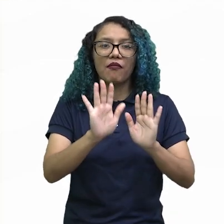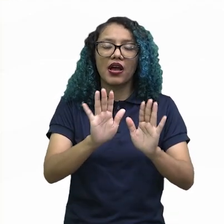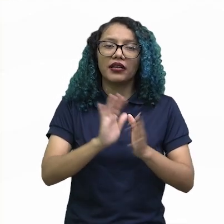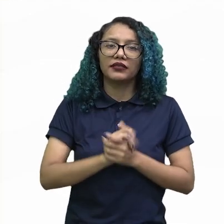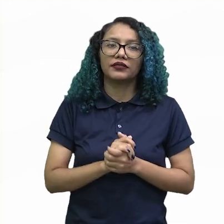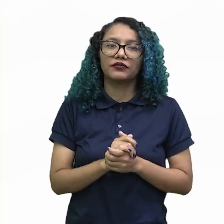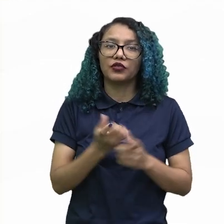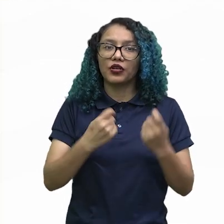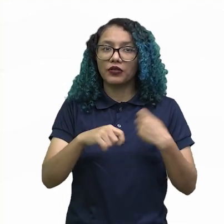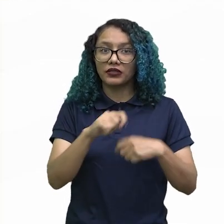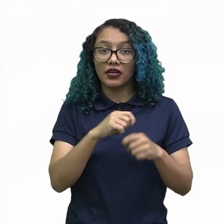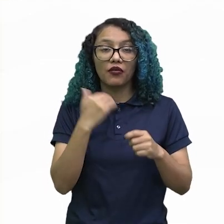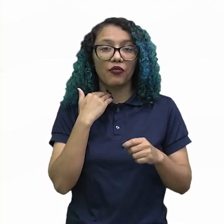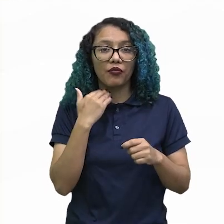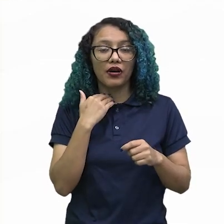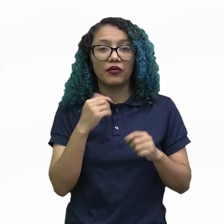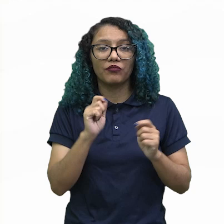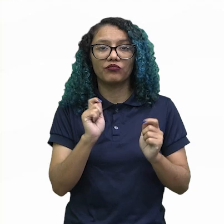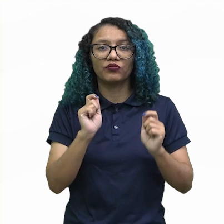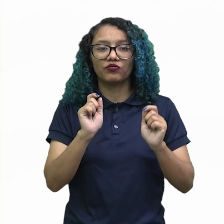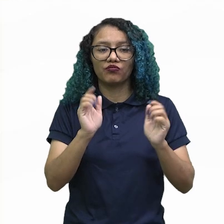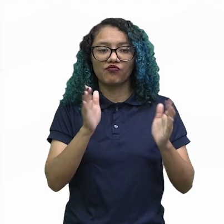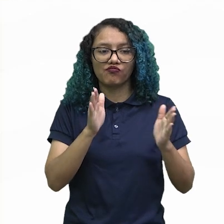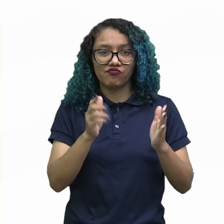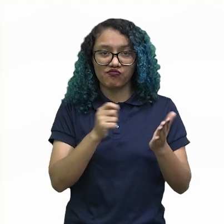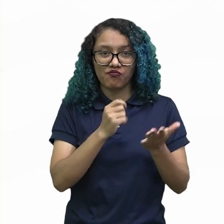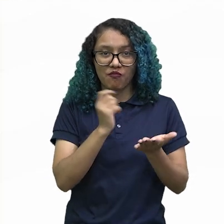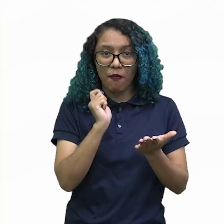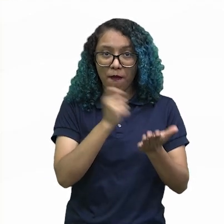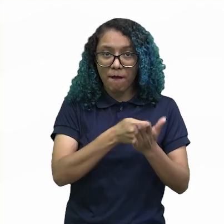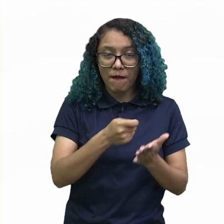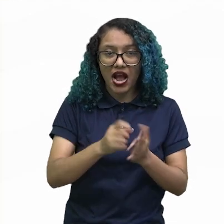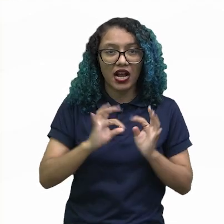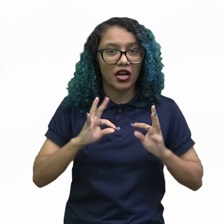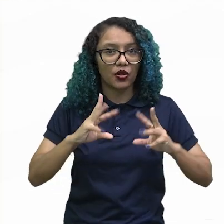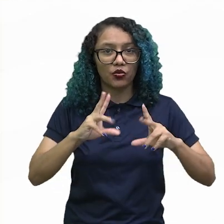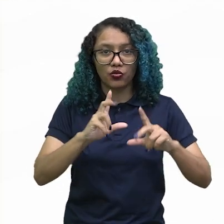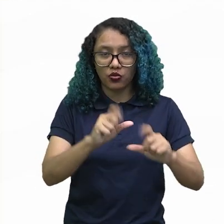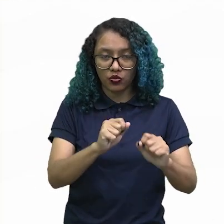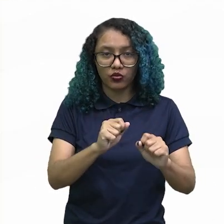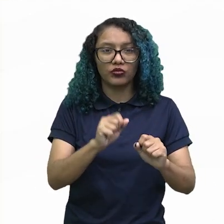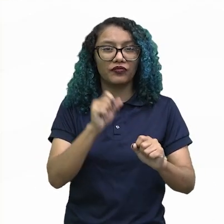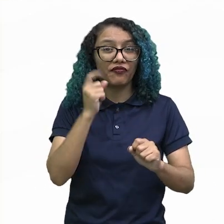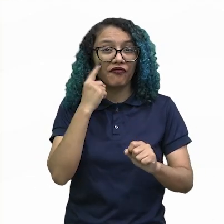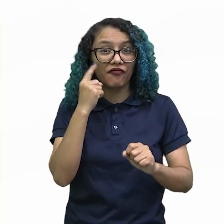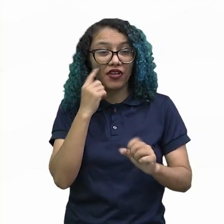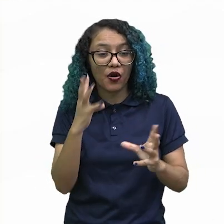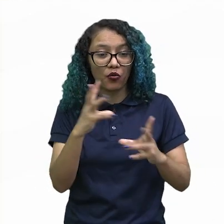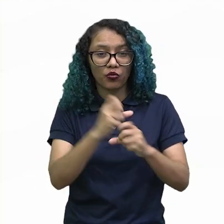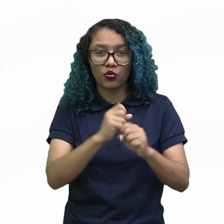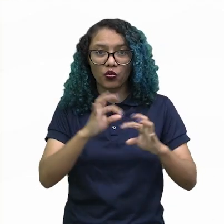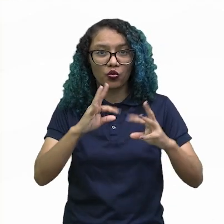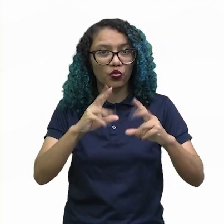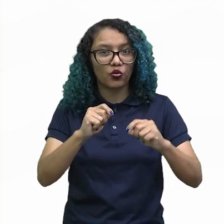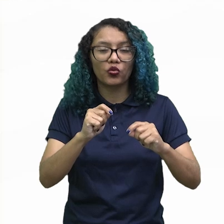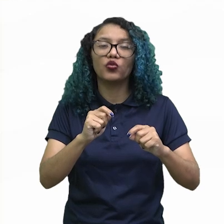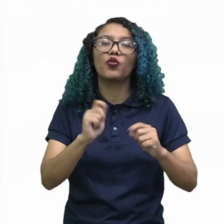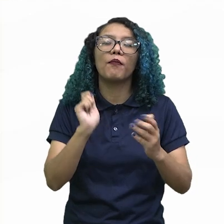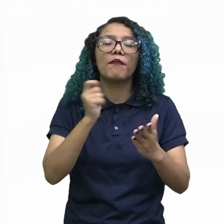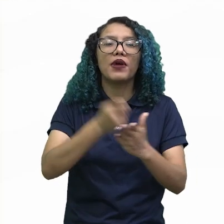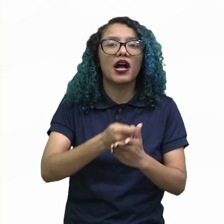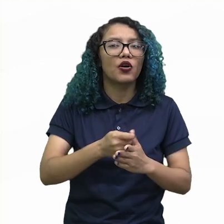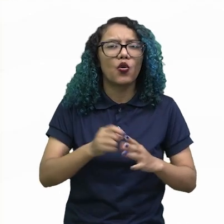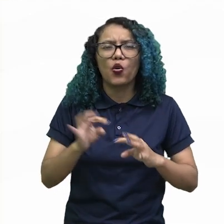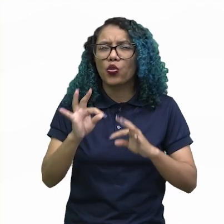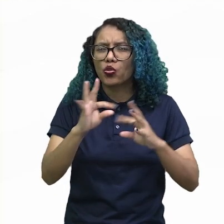Mas quando você terminar de quitar a sua casa, se você for analisar o valor total a ser pago no final